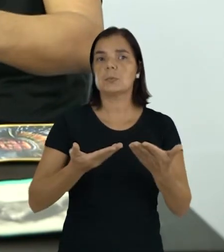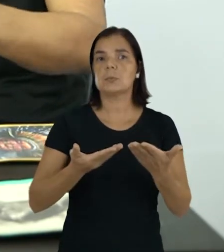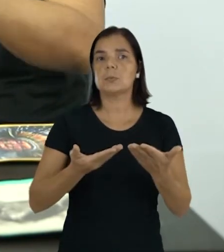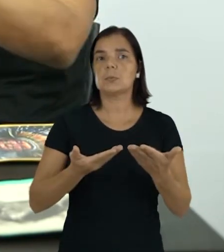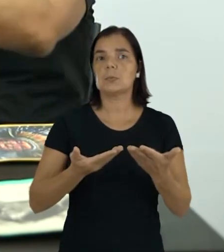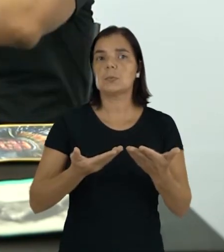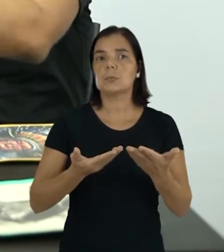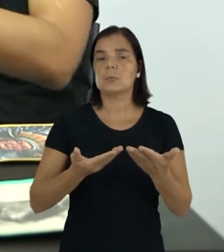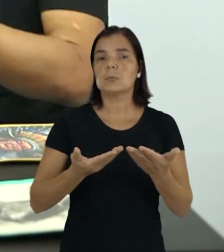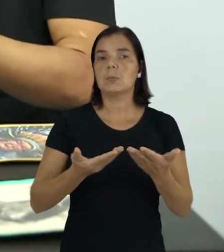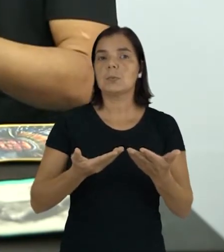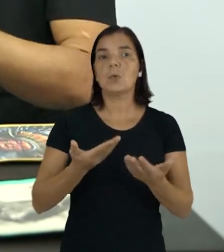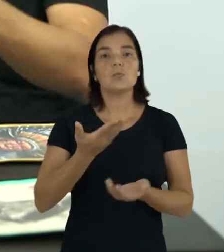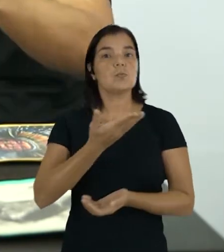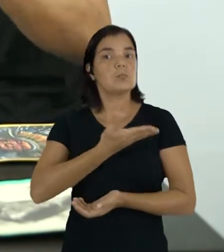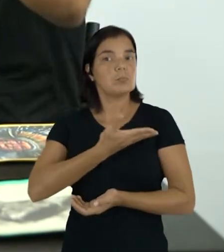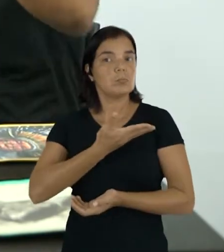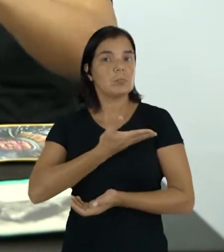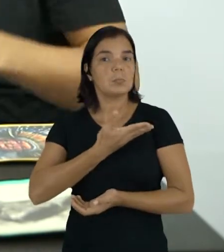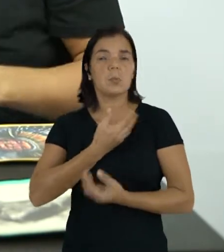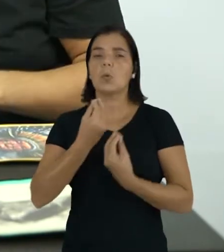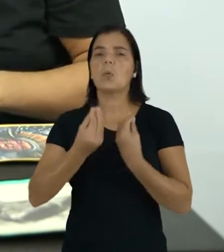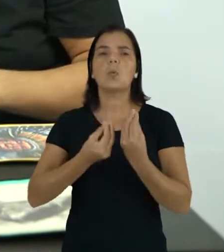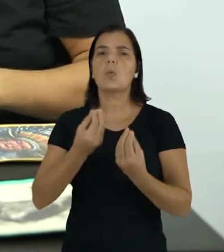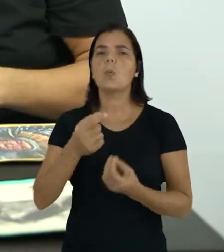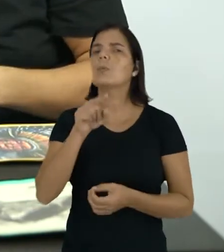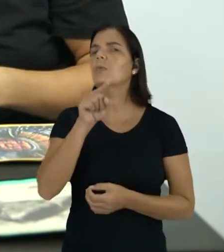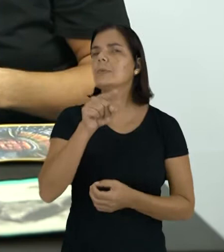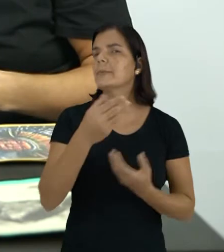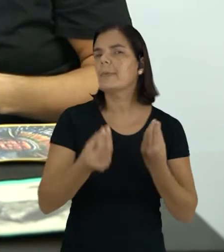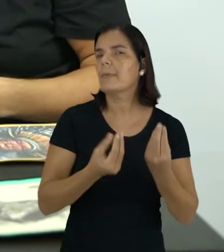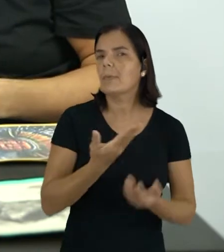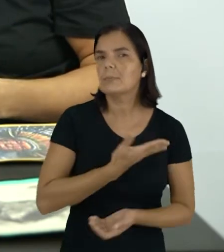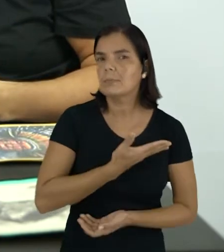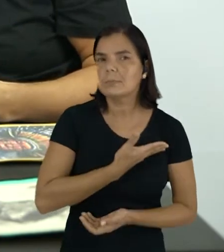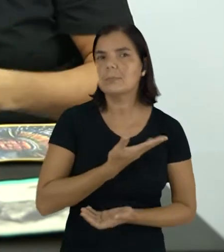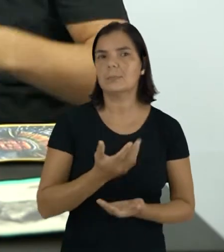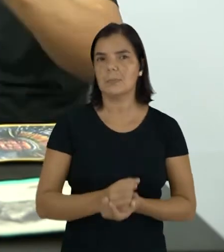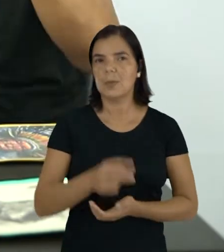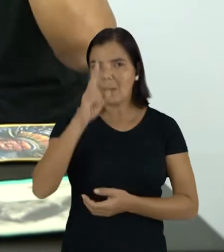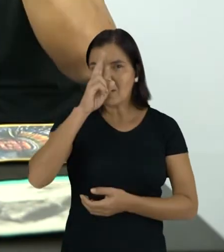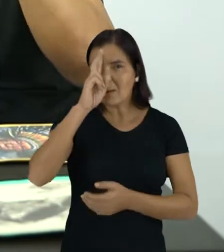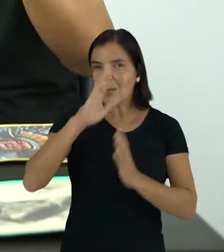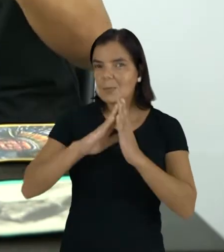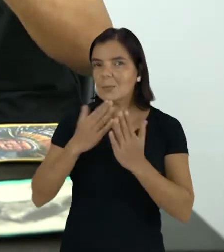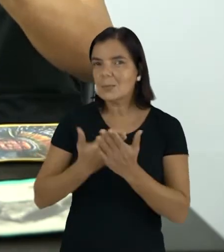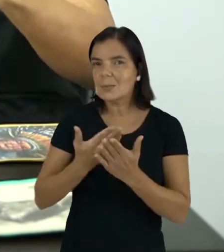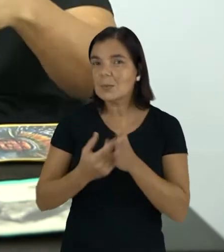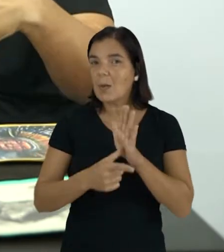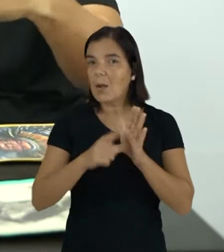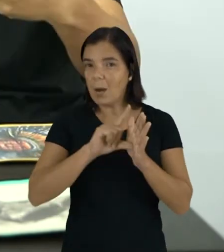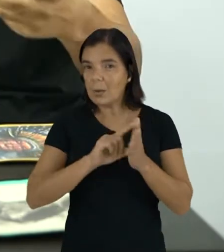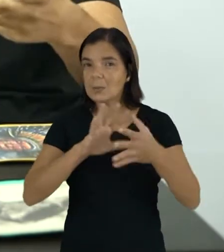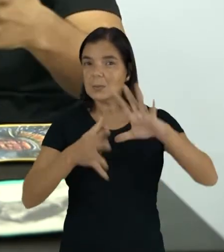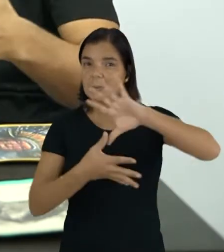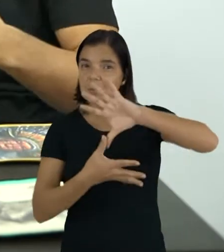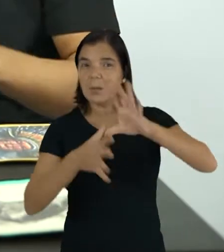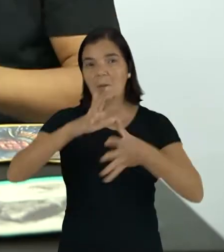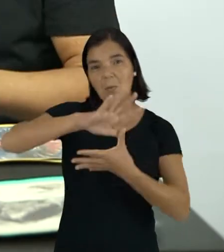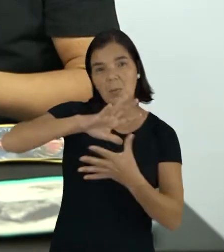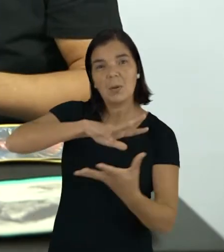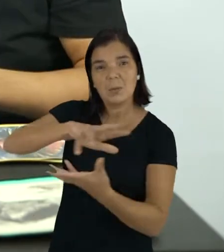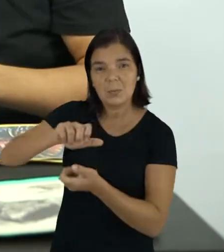com coleguinha, né? Como é que você se relaciona com seu colega? Lembra lá da escola, antes da pandemia? Como